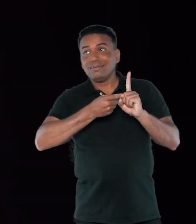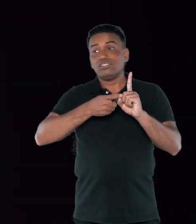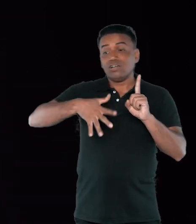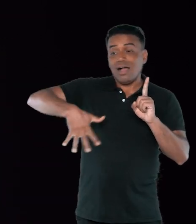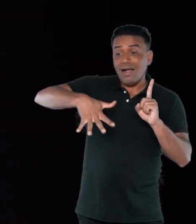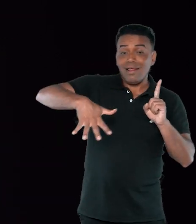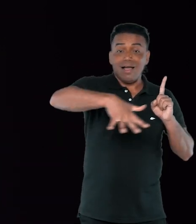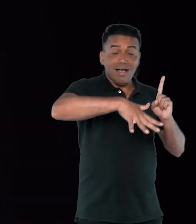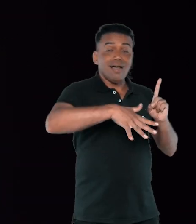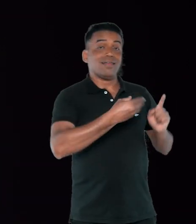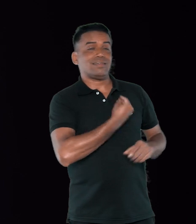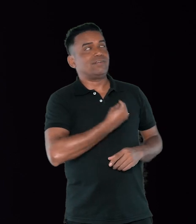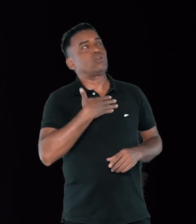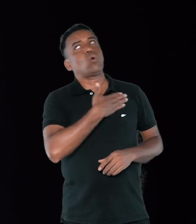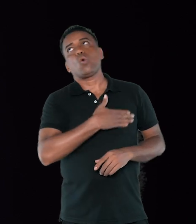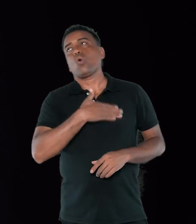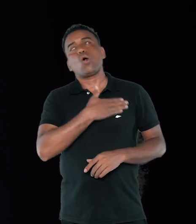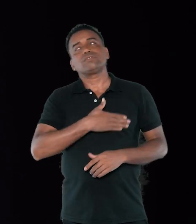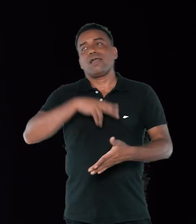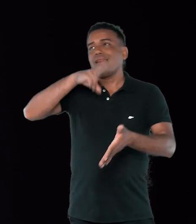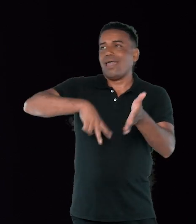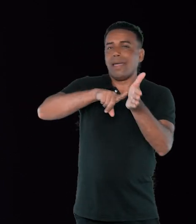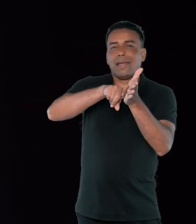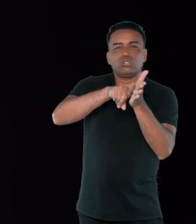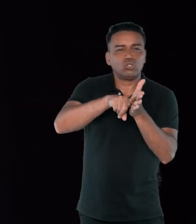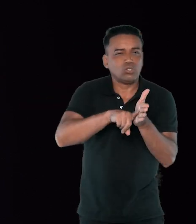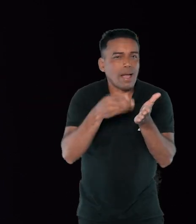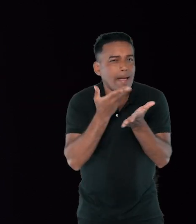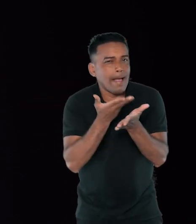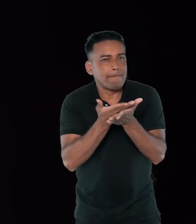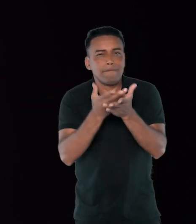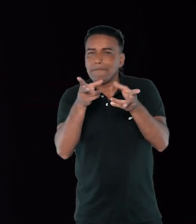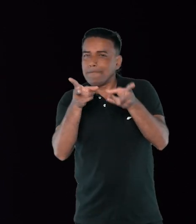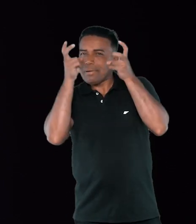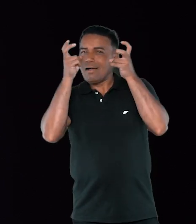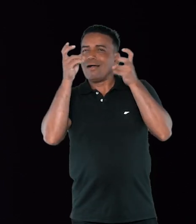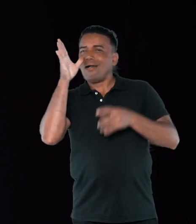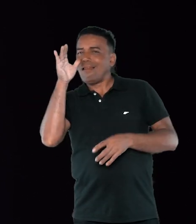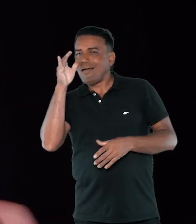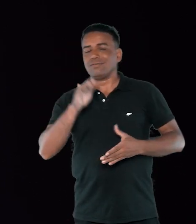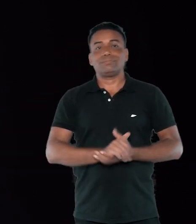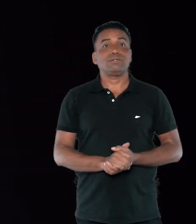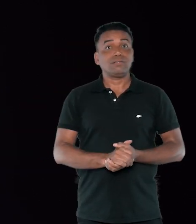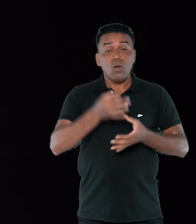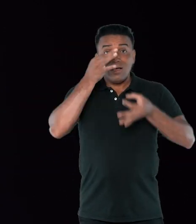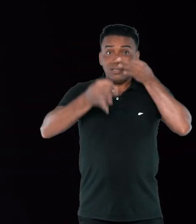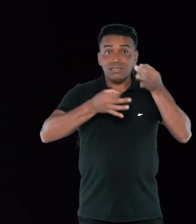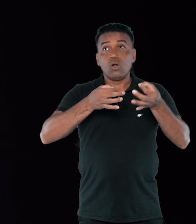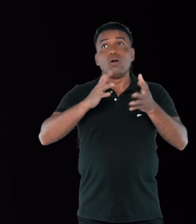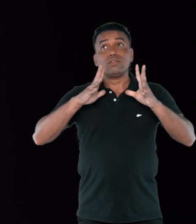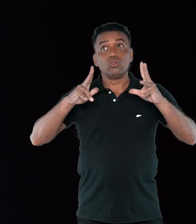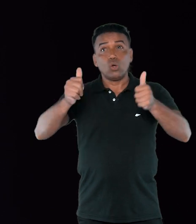sempre gostei muito de ler, estudar, observar. Atendo todas as questões,